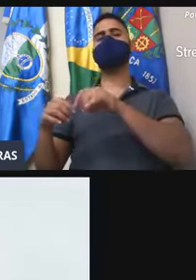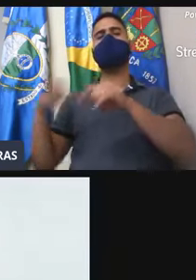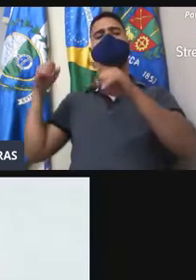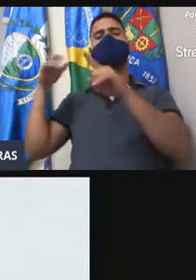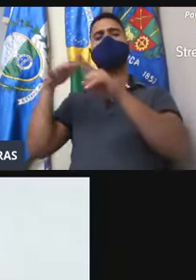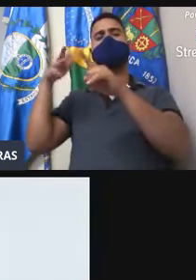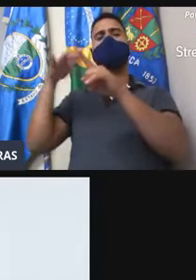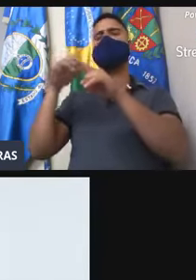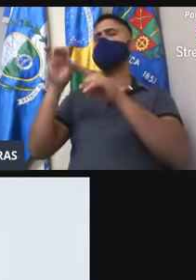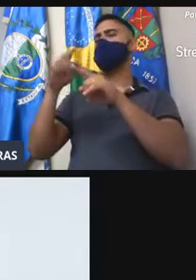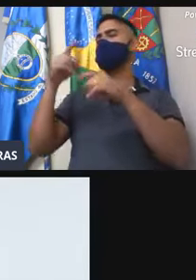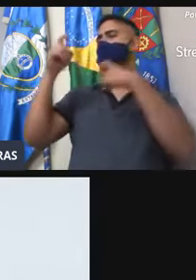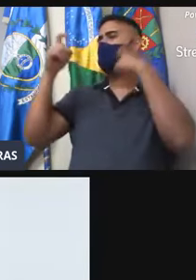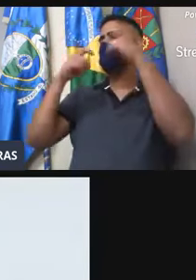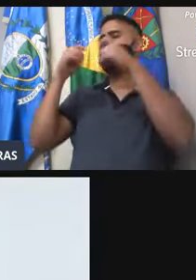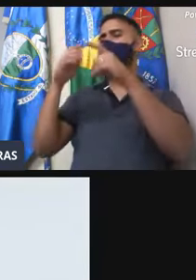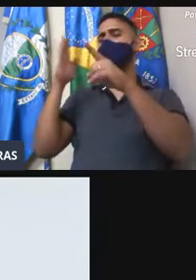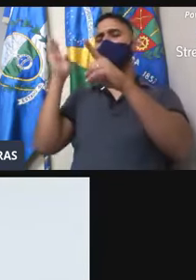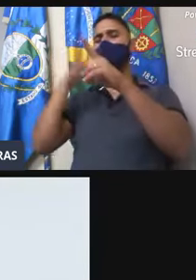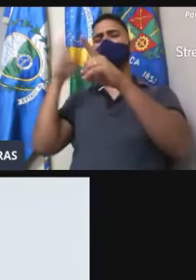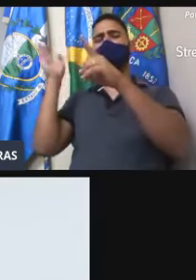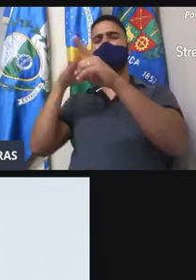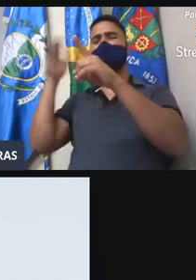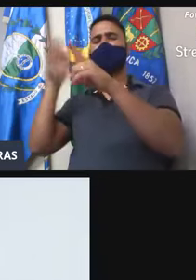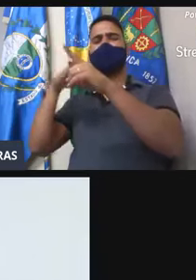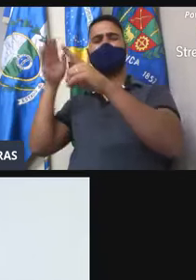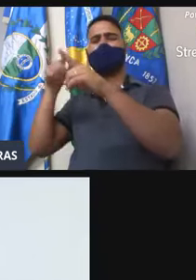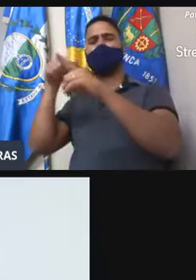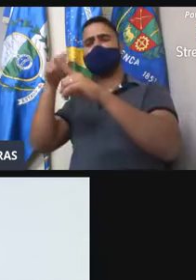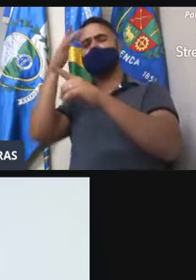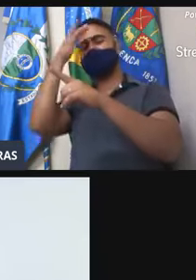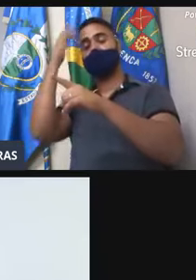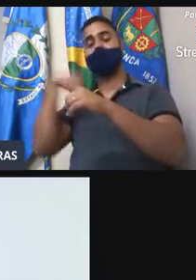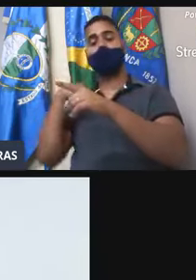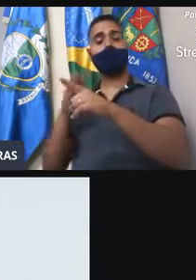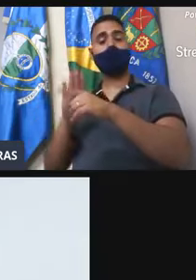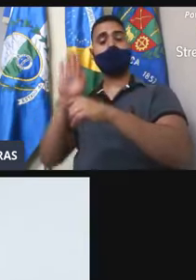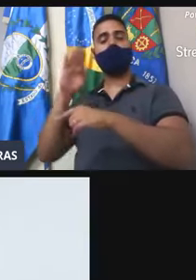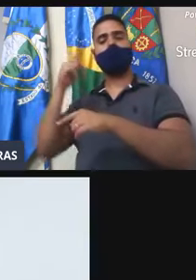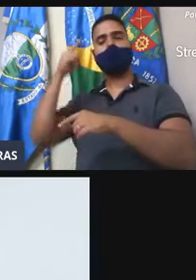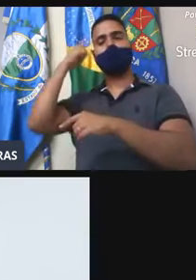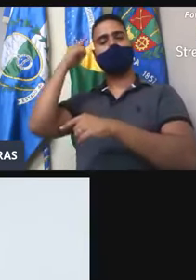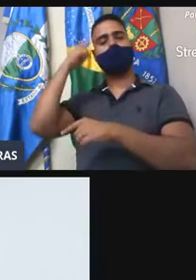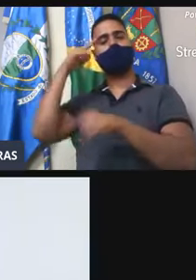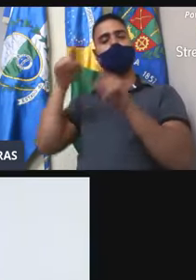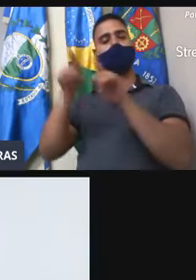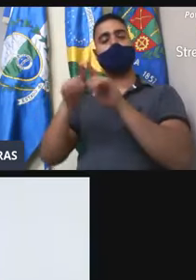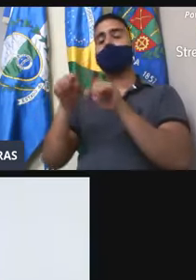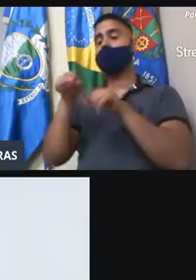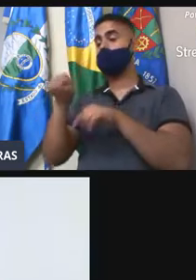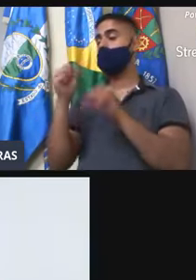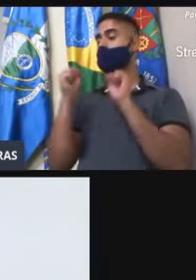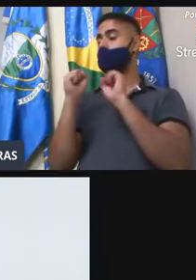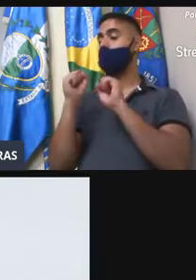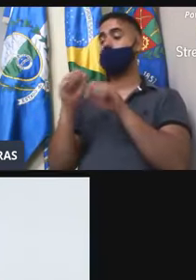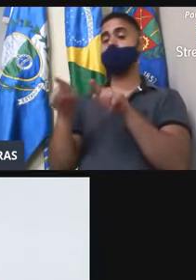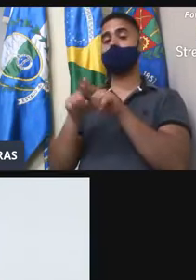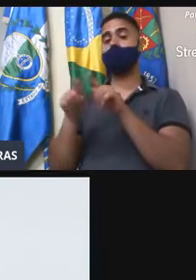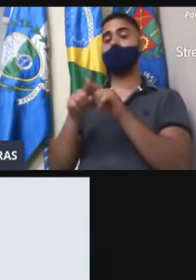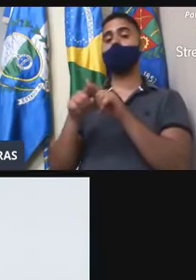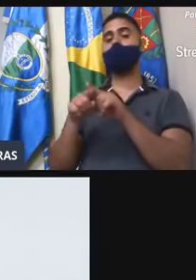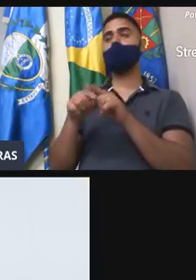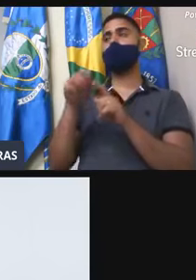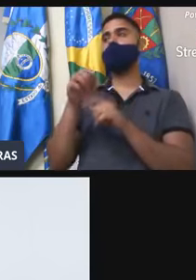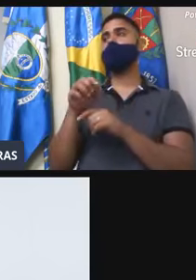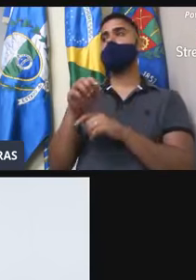só se preocupe em falar mal do outro. Por mais que nós tenhamos um cargo público, pense que você pode ser enquadrado na resolução de